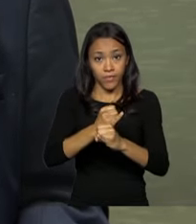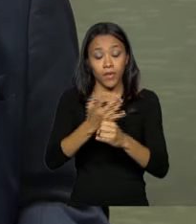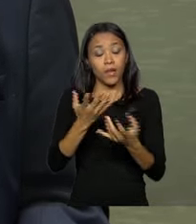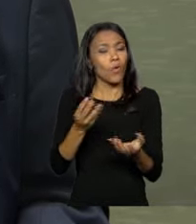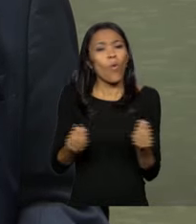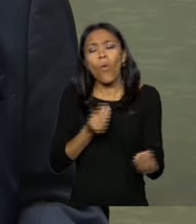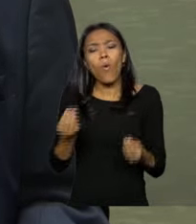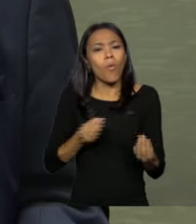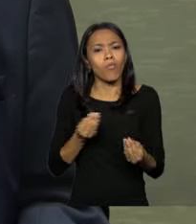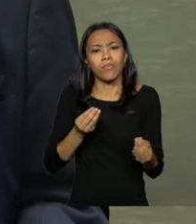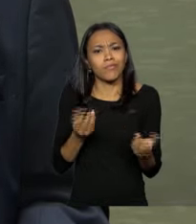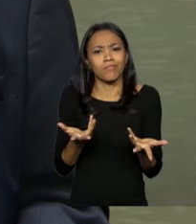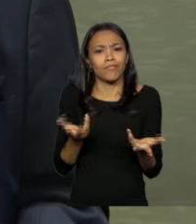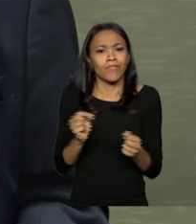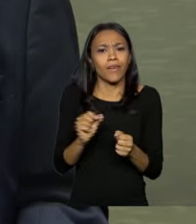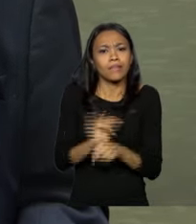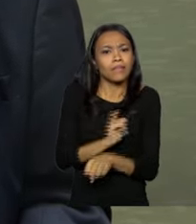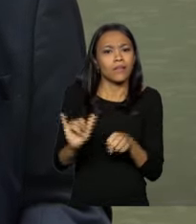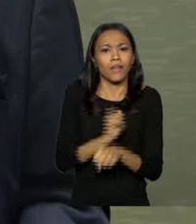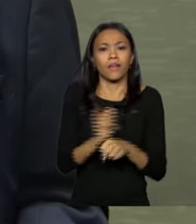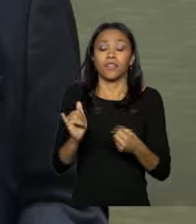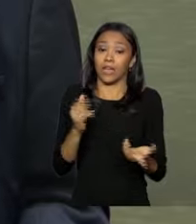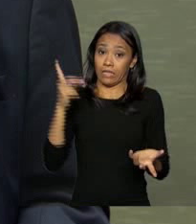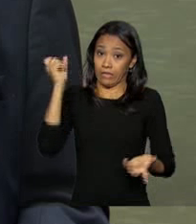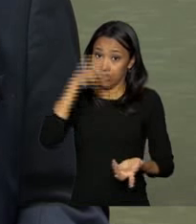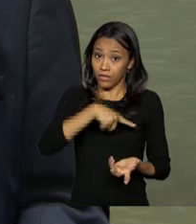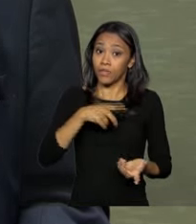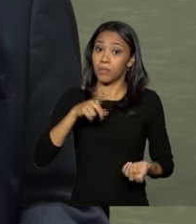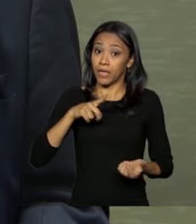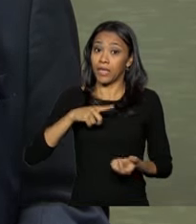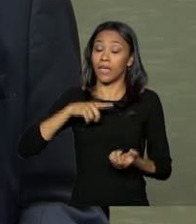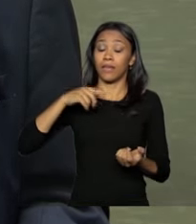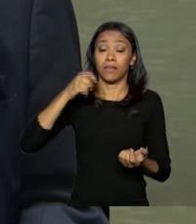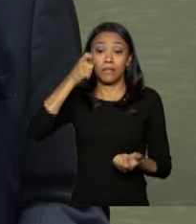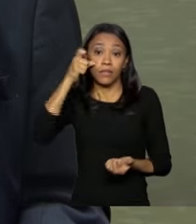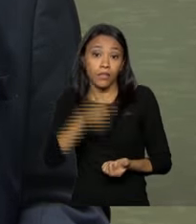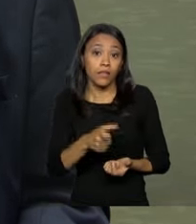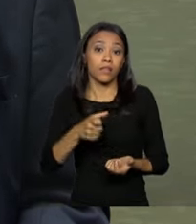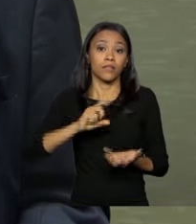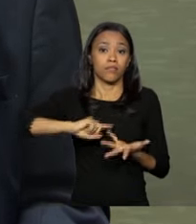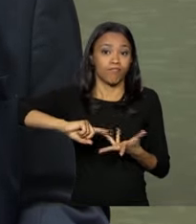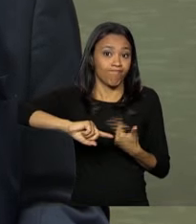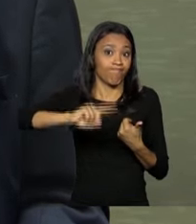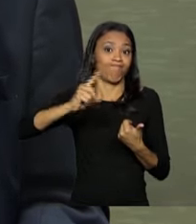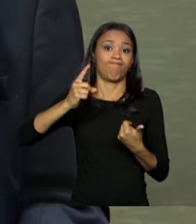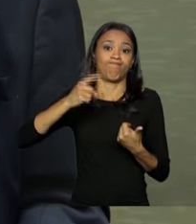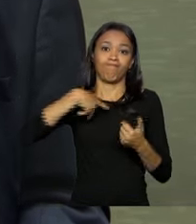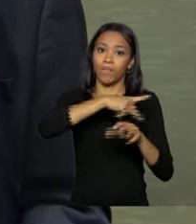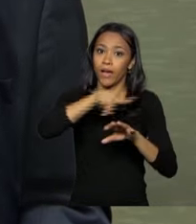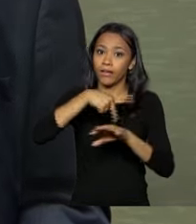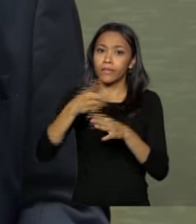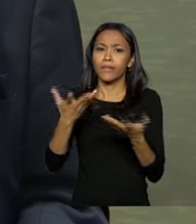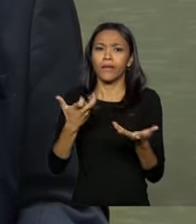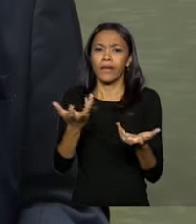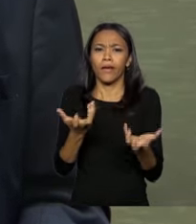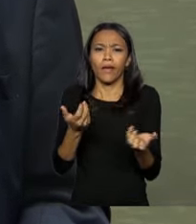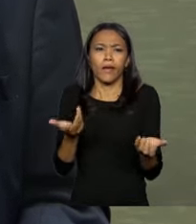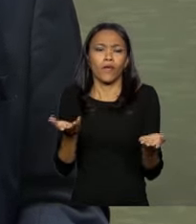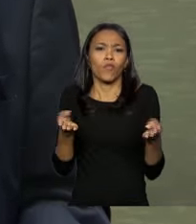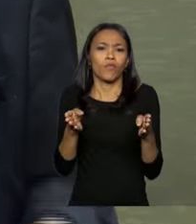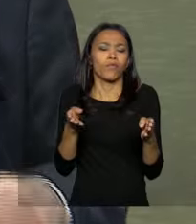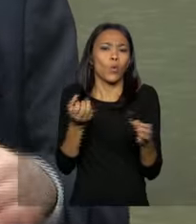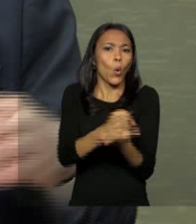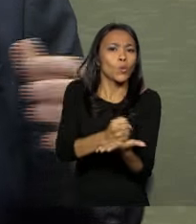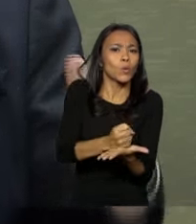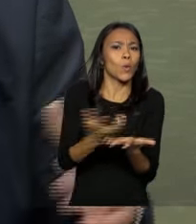um tema muito complexo. Há países, há interesses que propugnam um fechamento, um controle